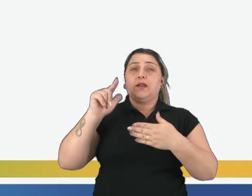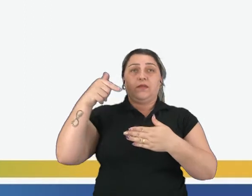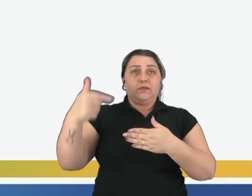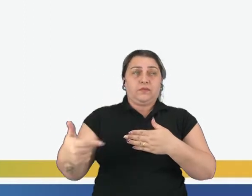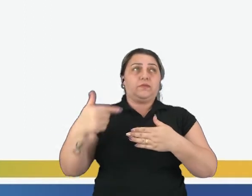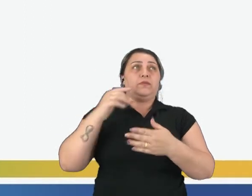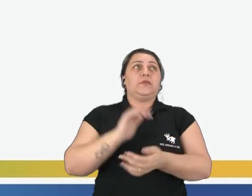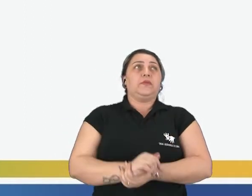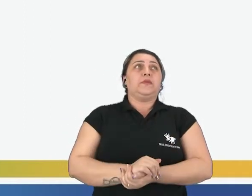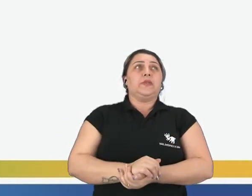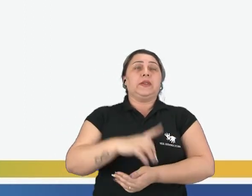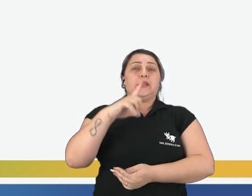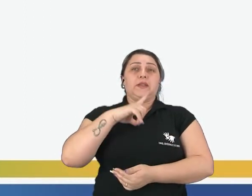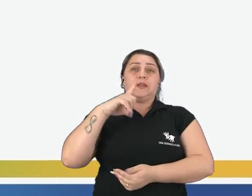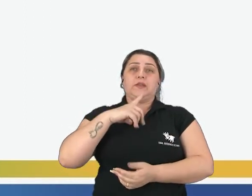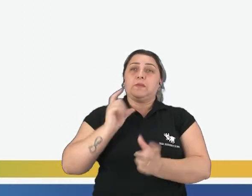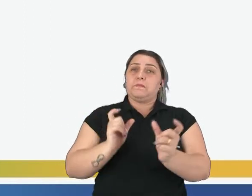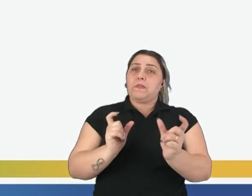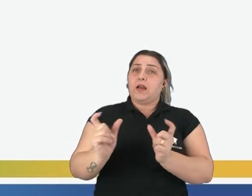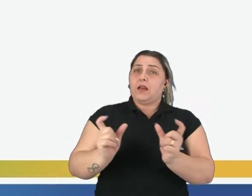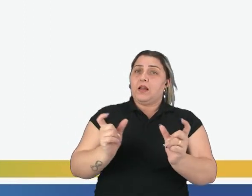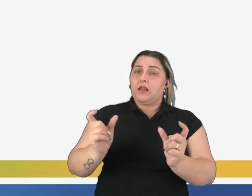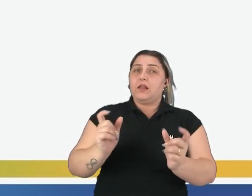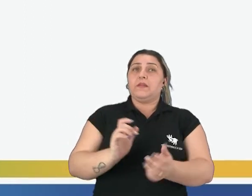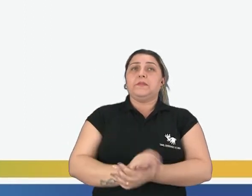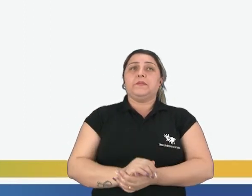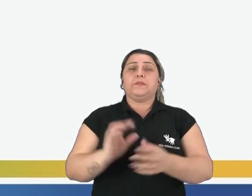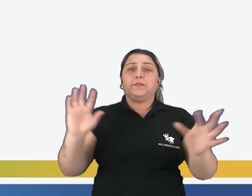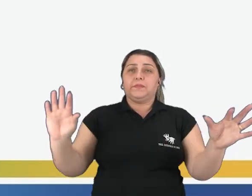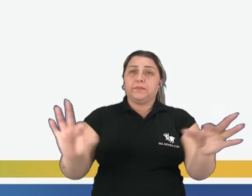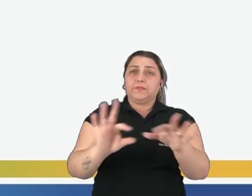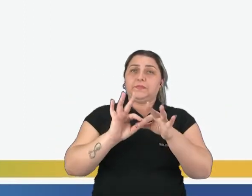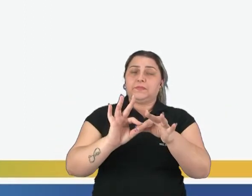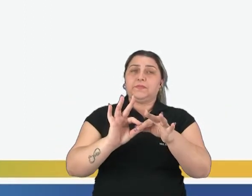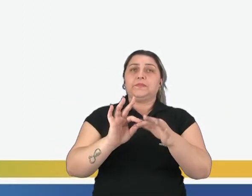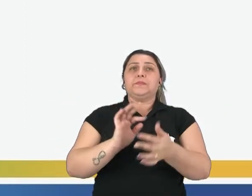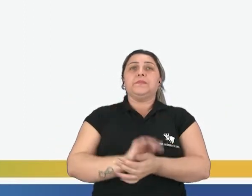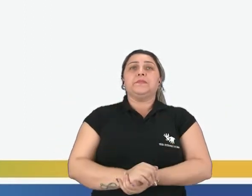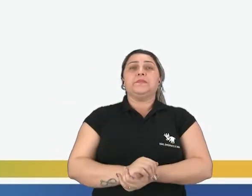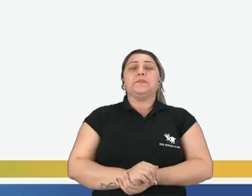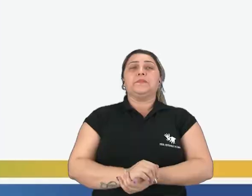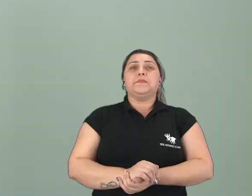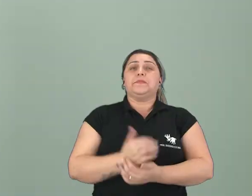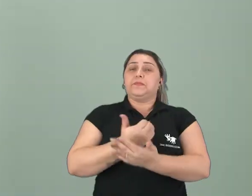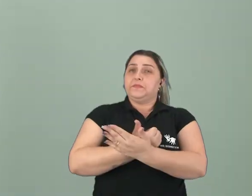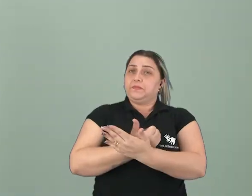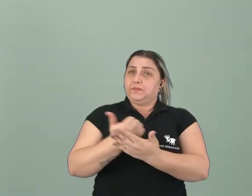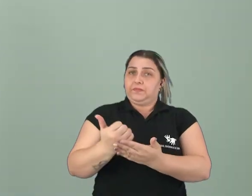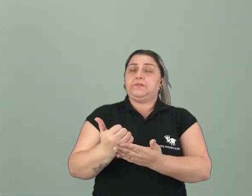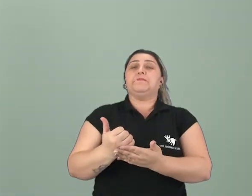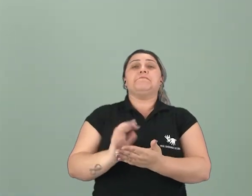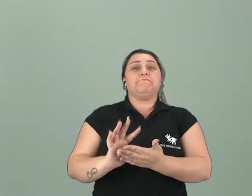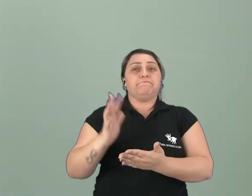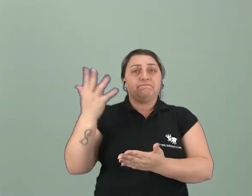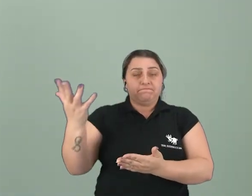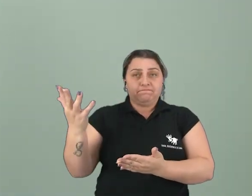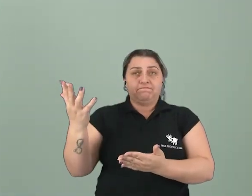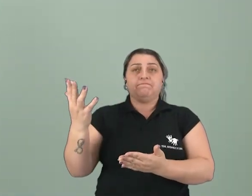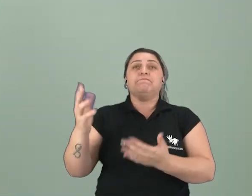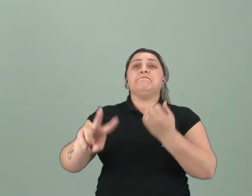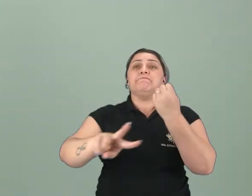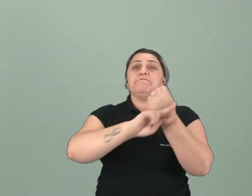outra, e geralmente teremos palavras que farão essa ligação. Então, uma ação, ela vai gerar